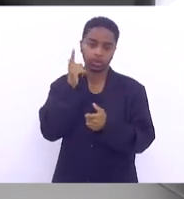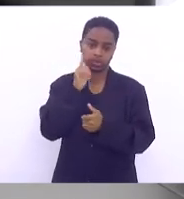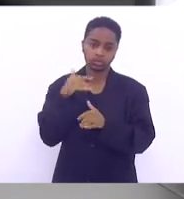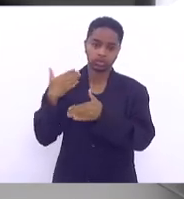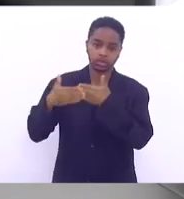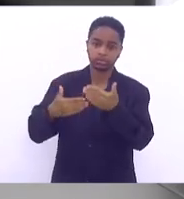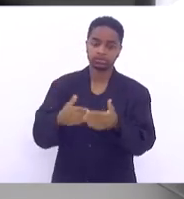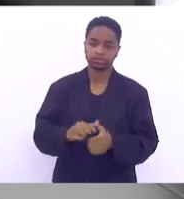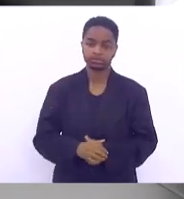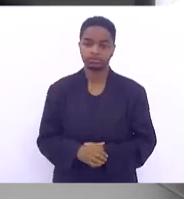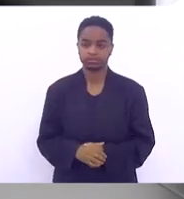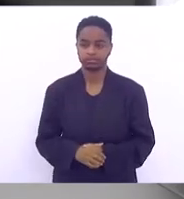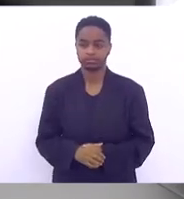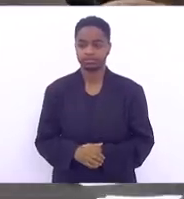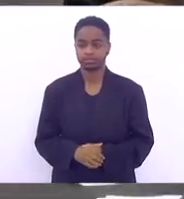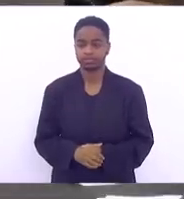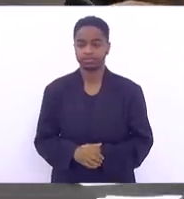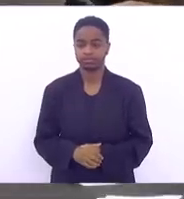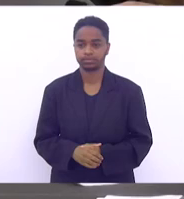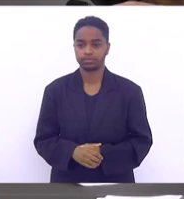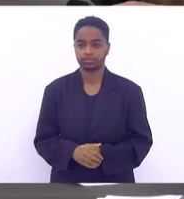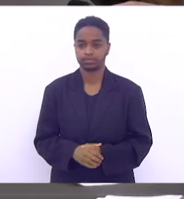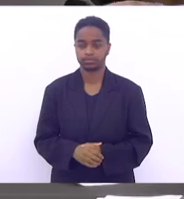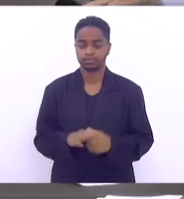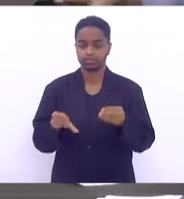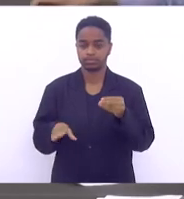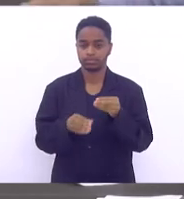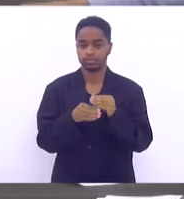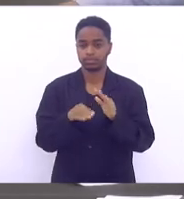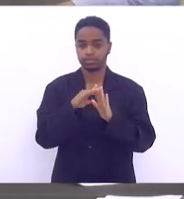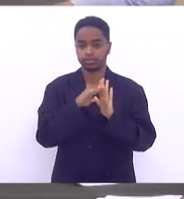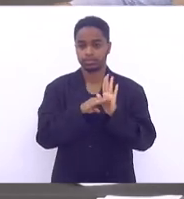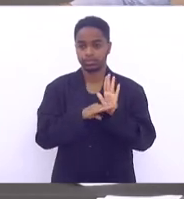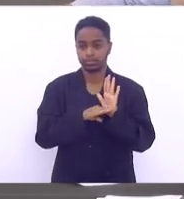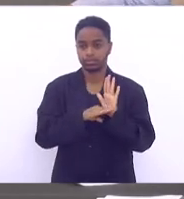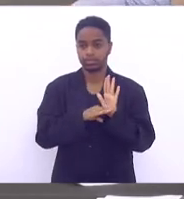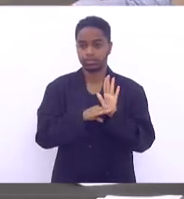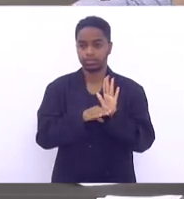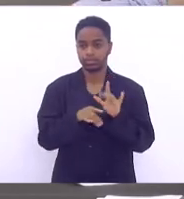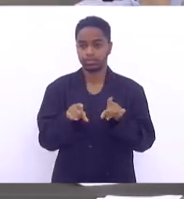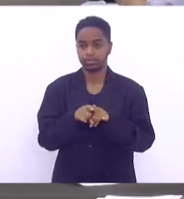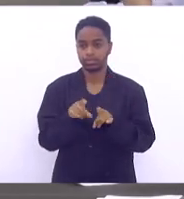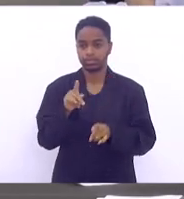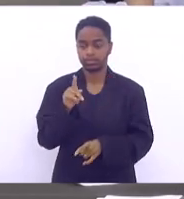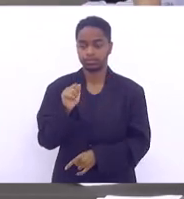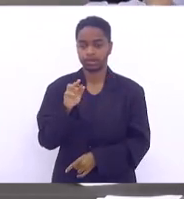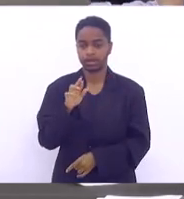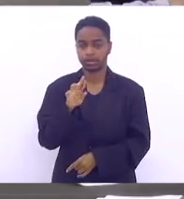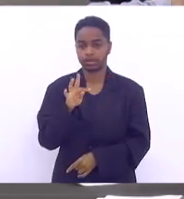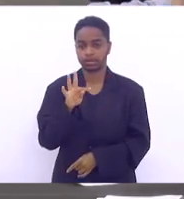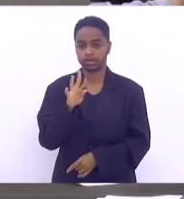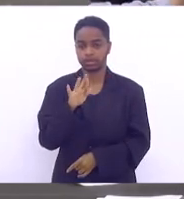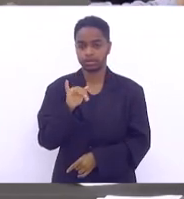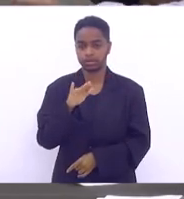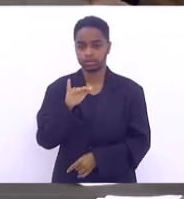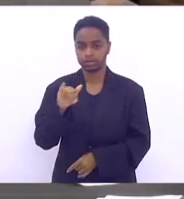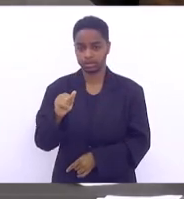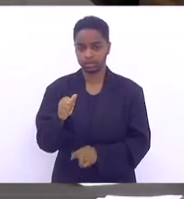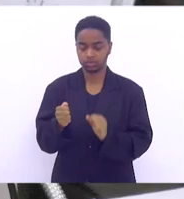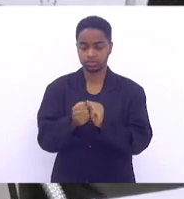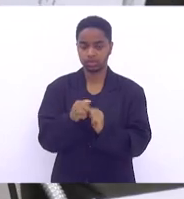esses dois. Verdade, para incluir em pauta, o fato da doutora Patrícia, lá, perita papiloscópica da